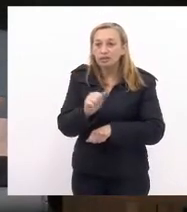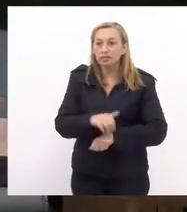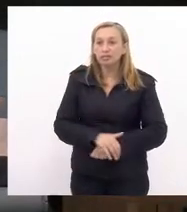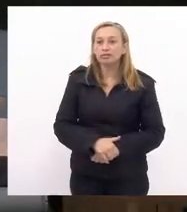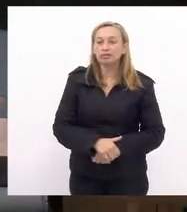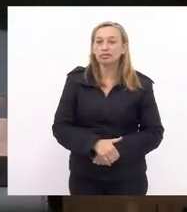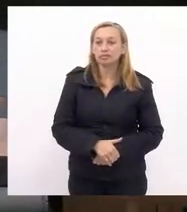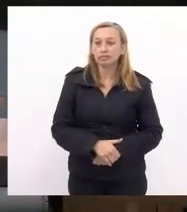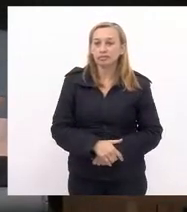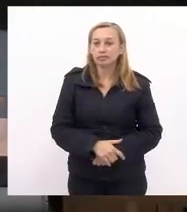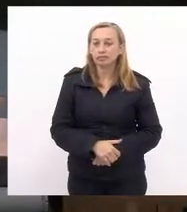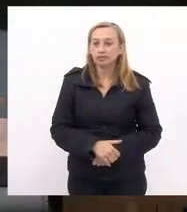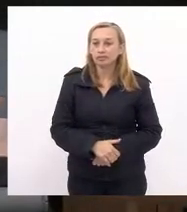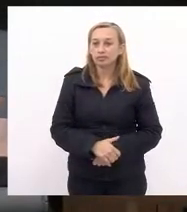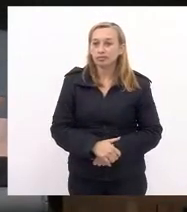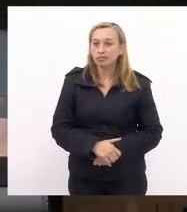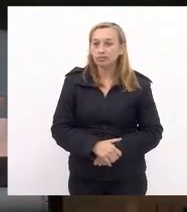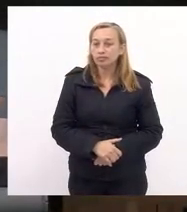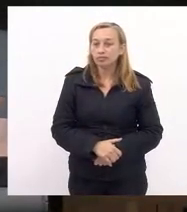Silva.